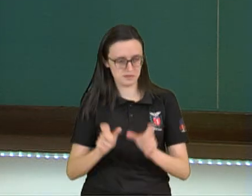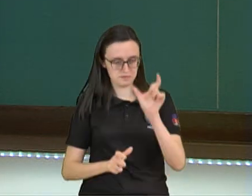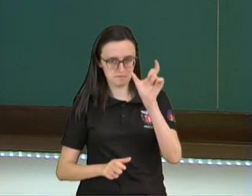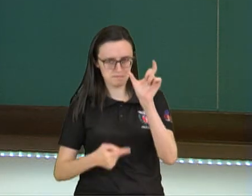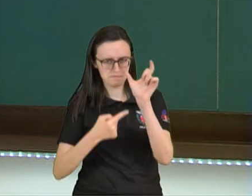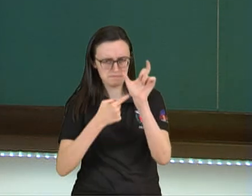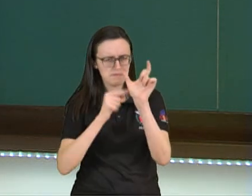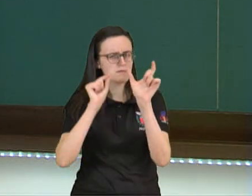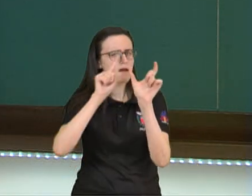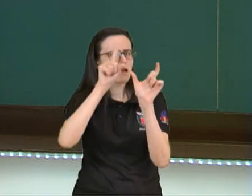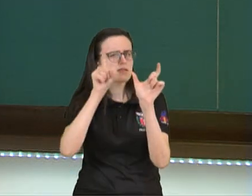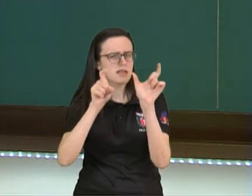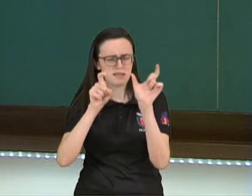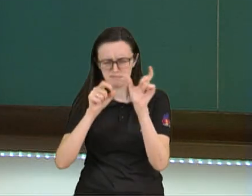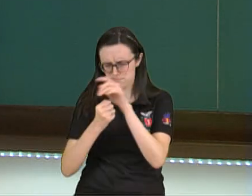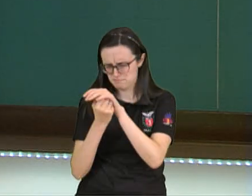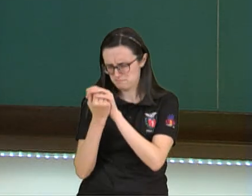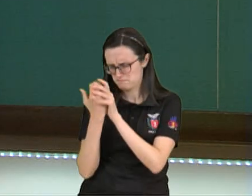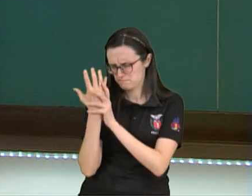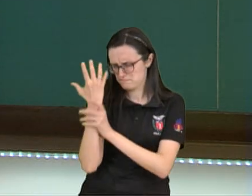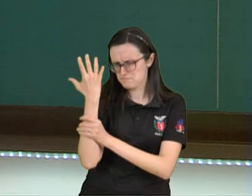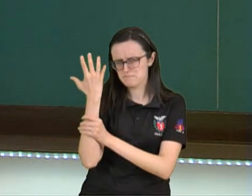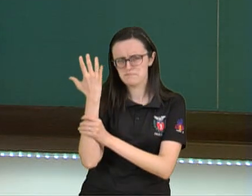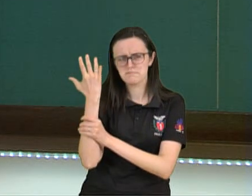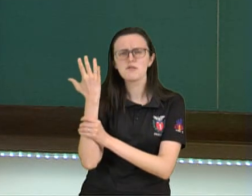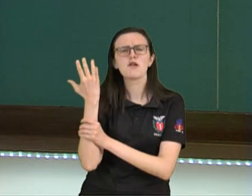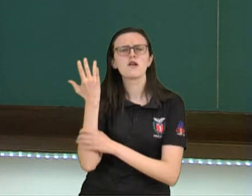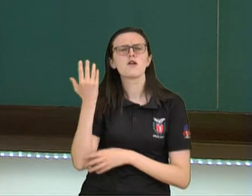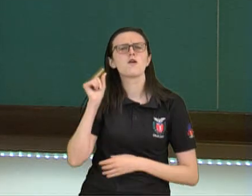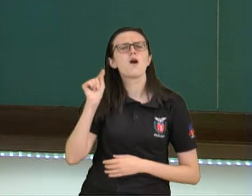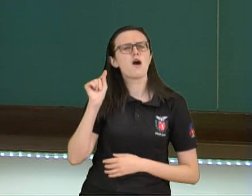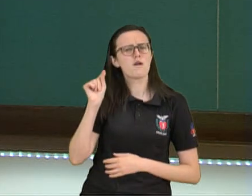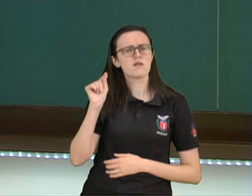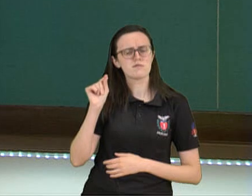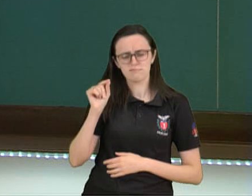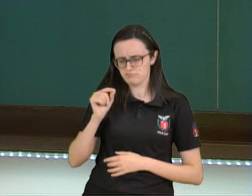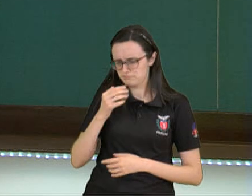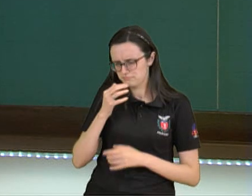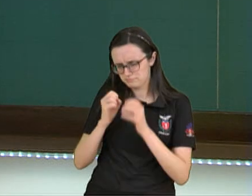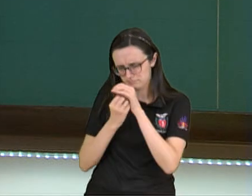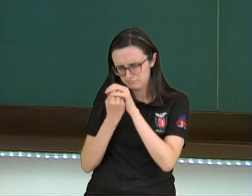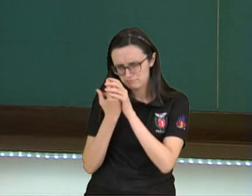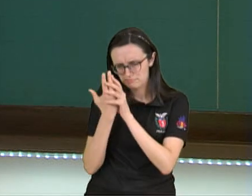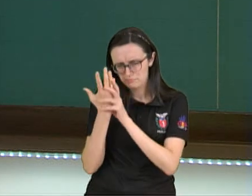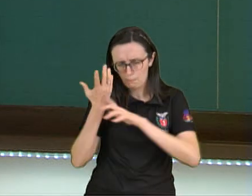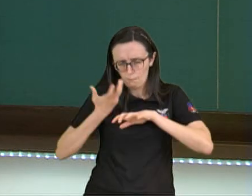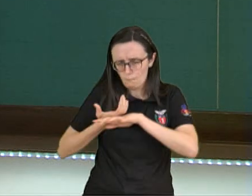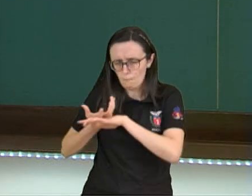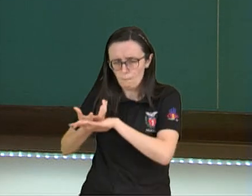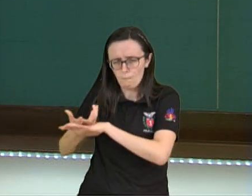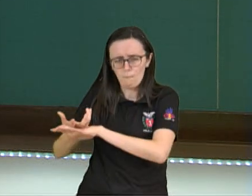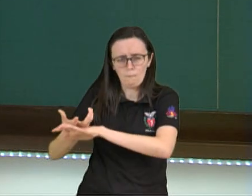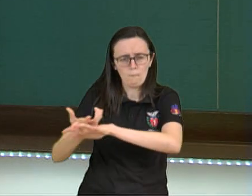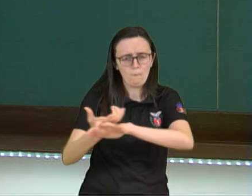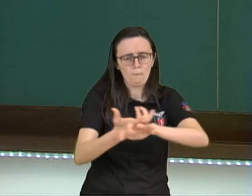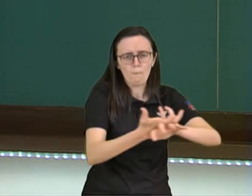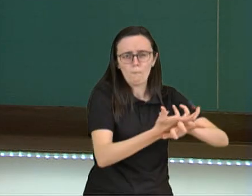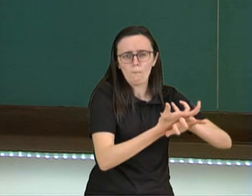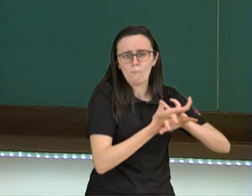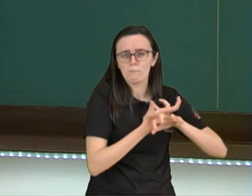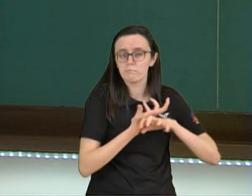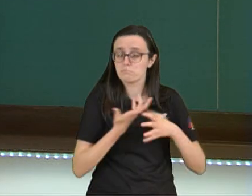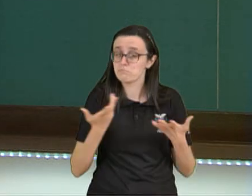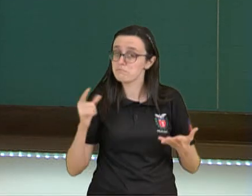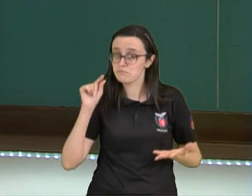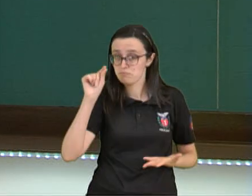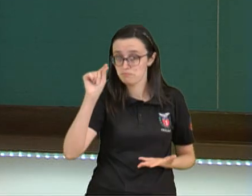Resiliência. O que será que tem a ver com essa imagem aqui? De uma plantinha crescendo no deserto, no meio do nada. Pois